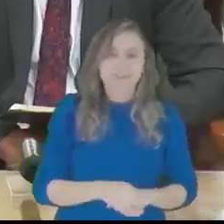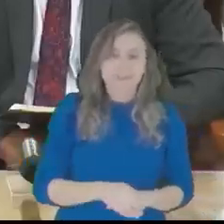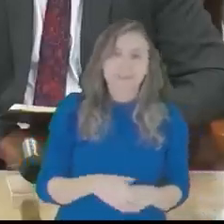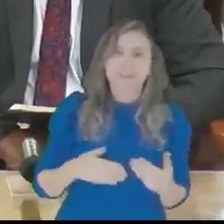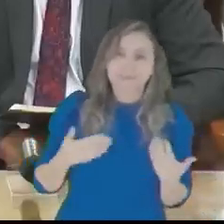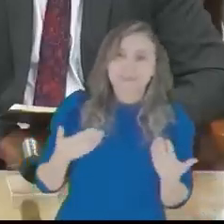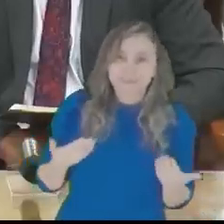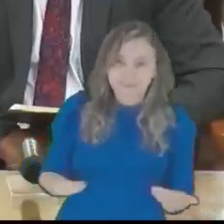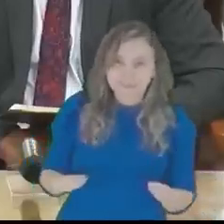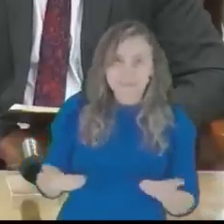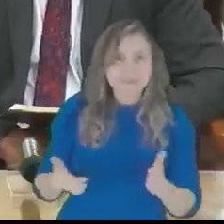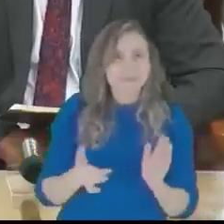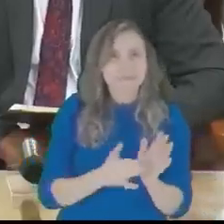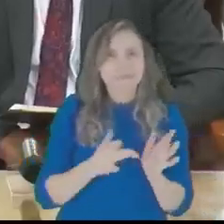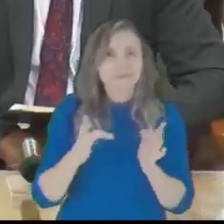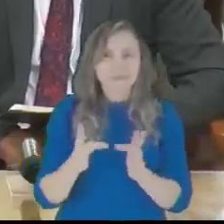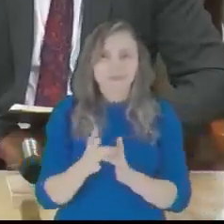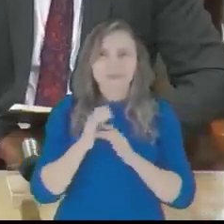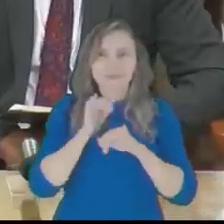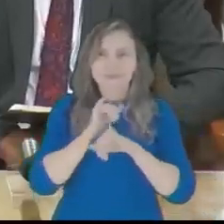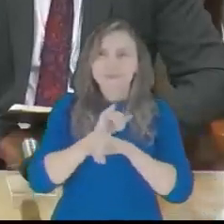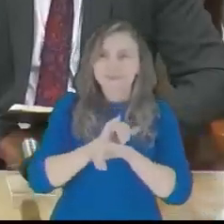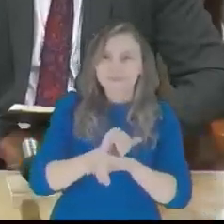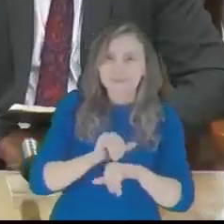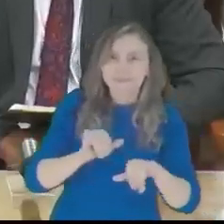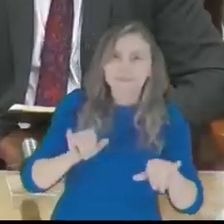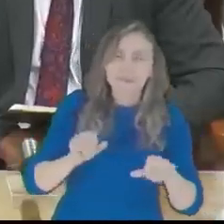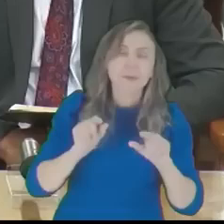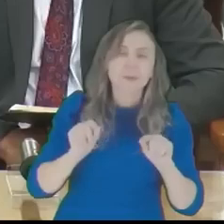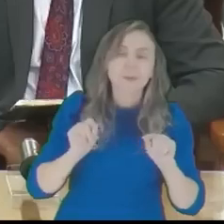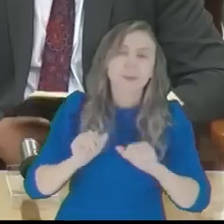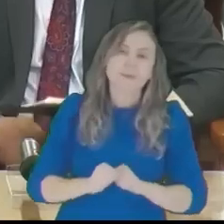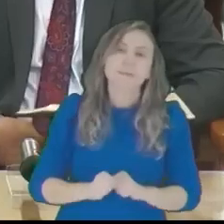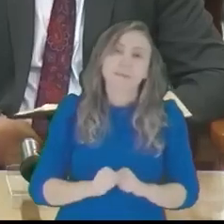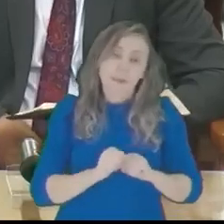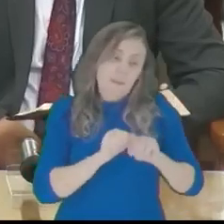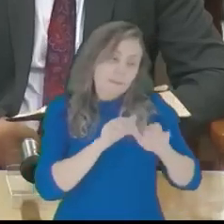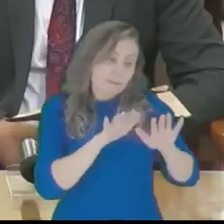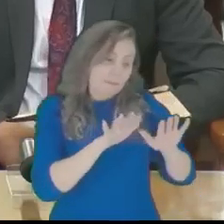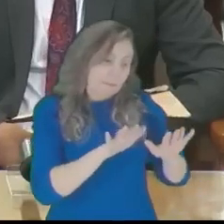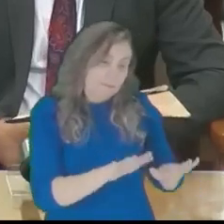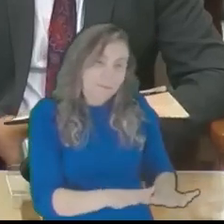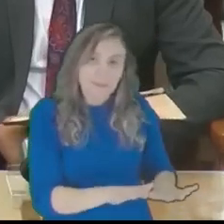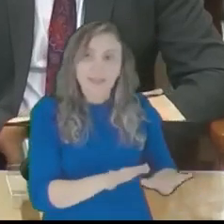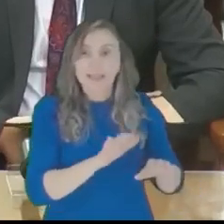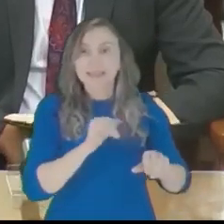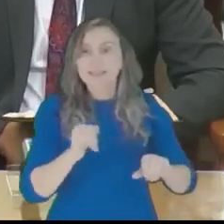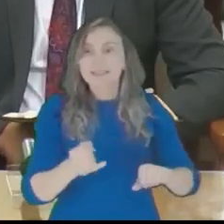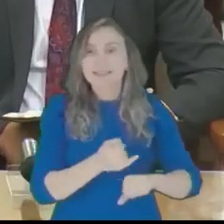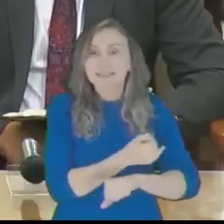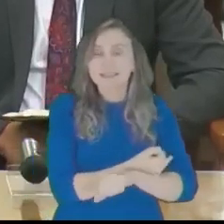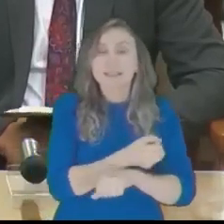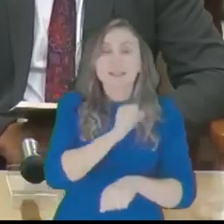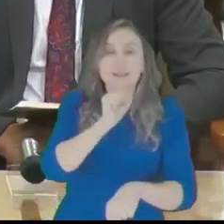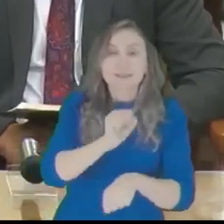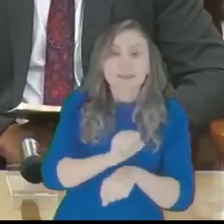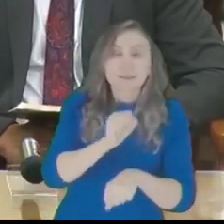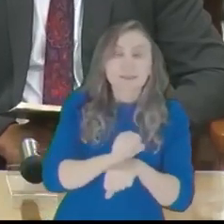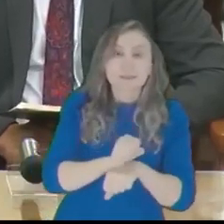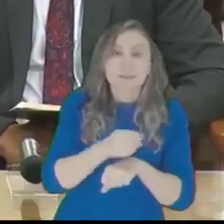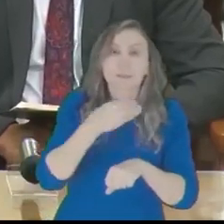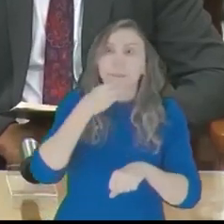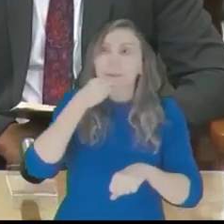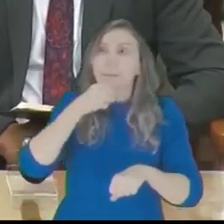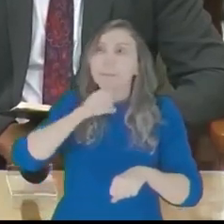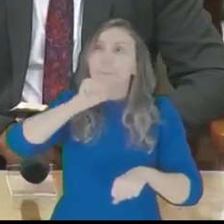Jesus, ele disse que ia mandar ficasse em Jerusalém e esperasse a promessa do